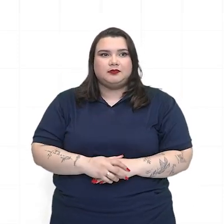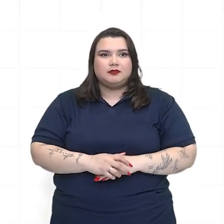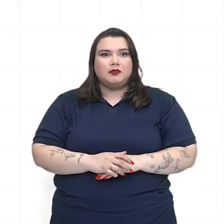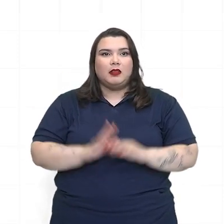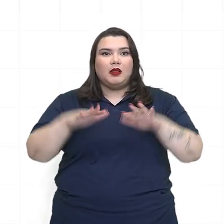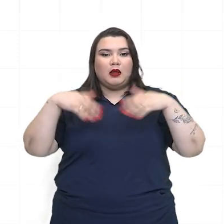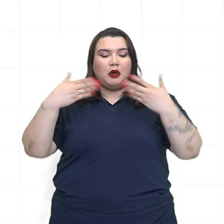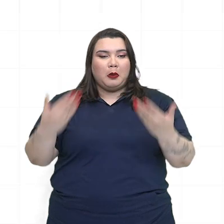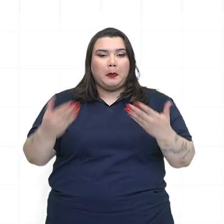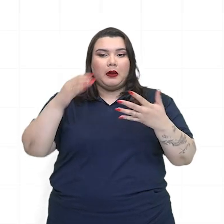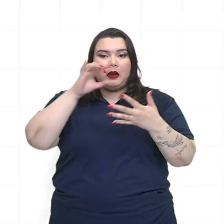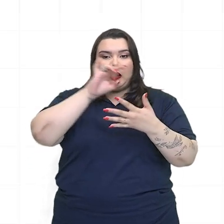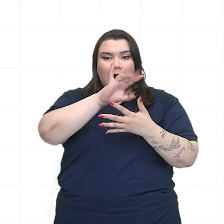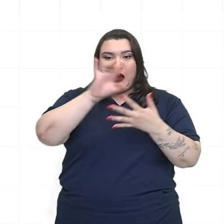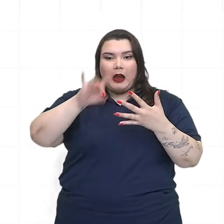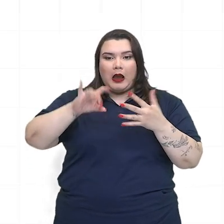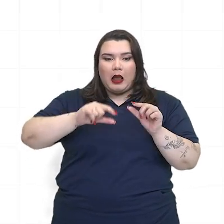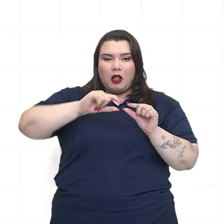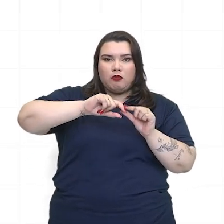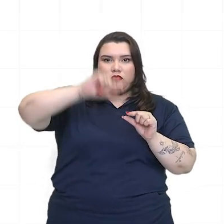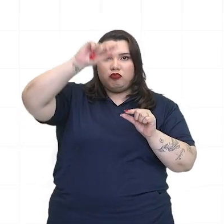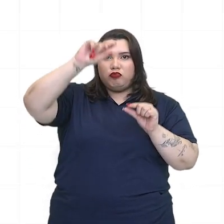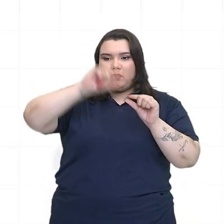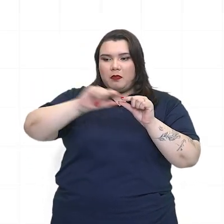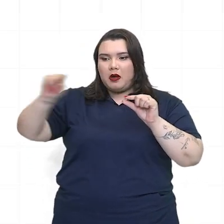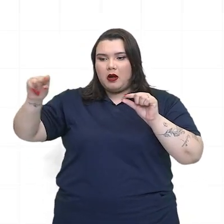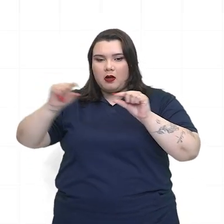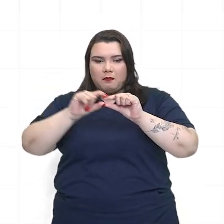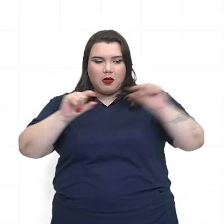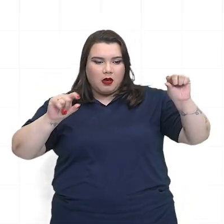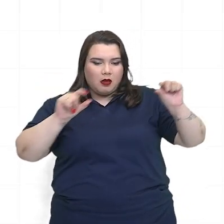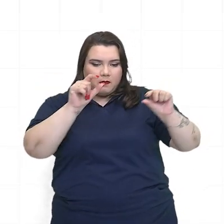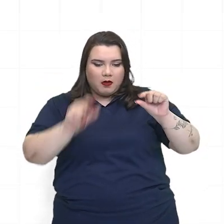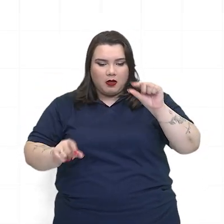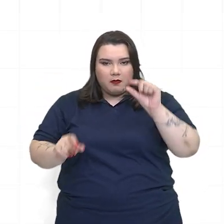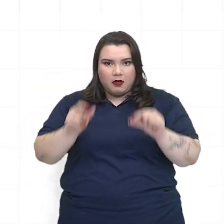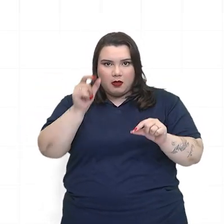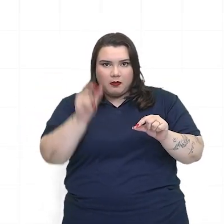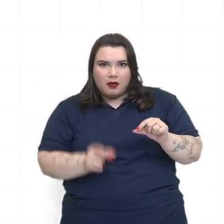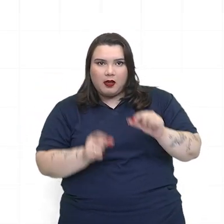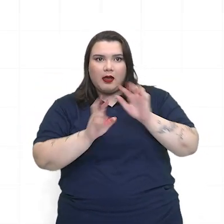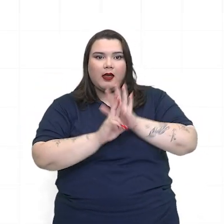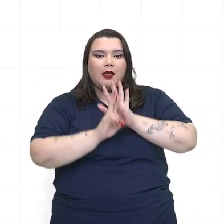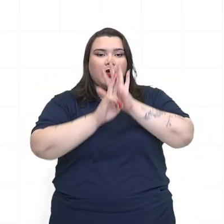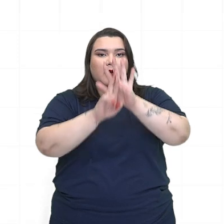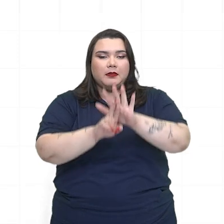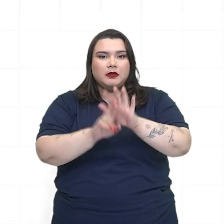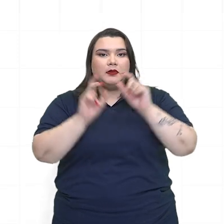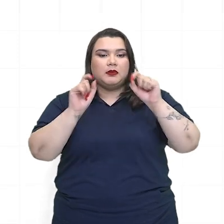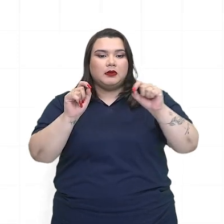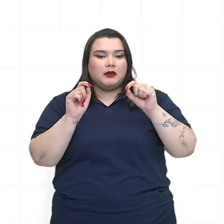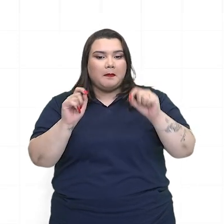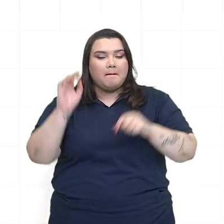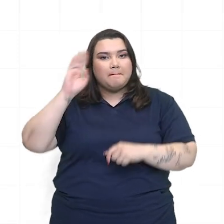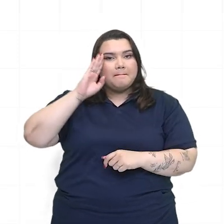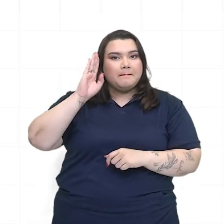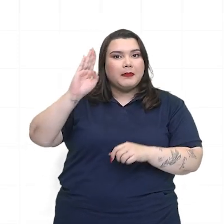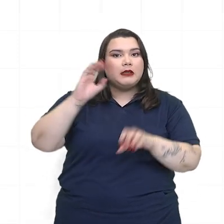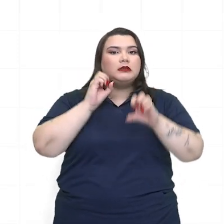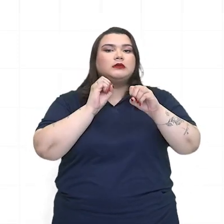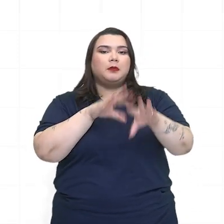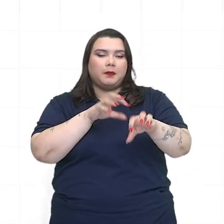cada raio, cada haste dessa da roda do Dharma representa um dos